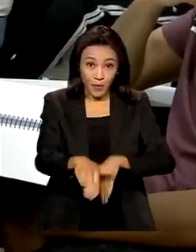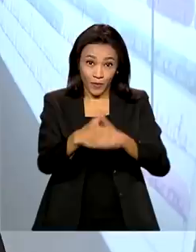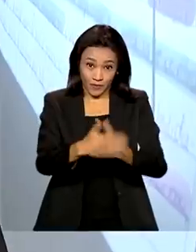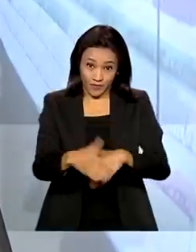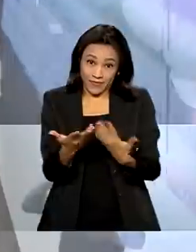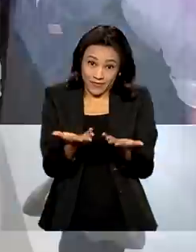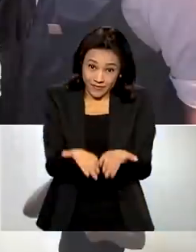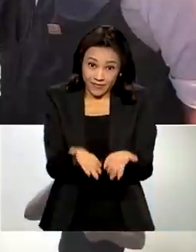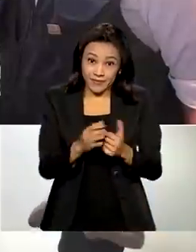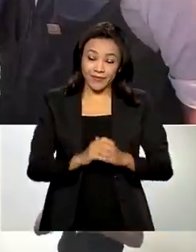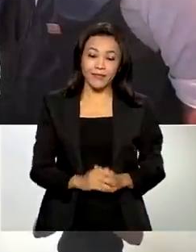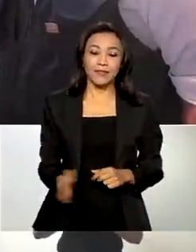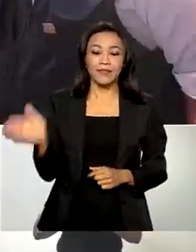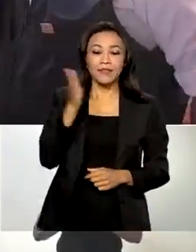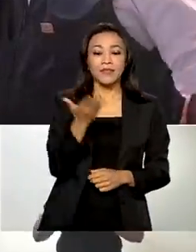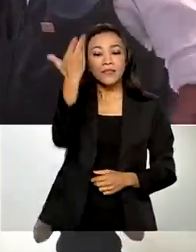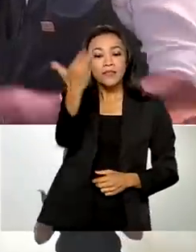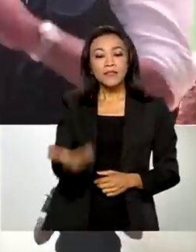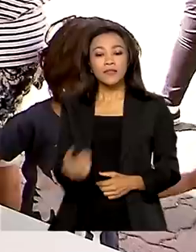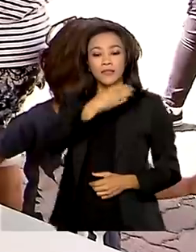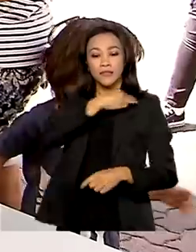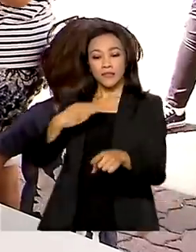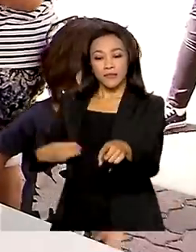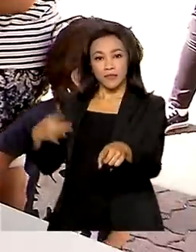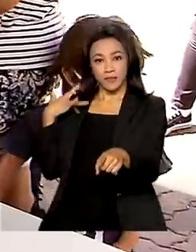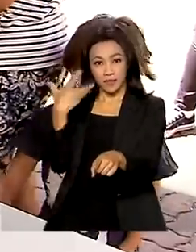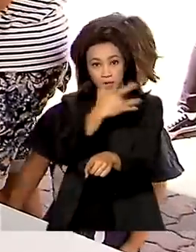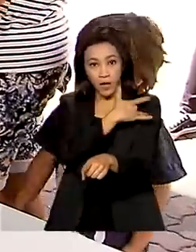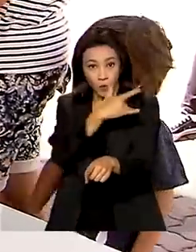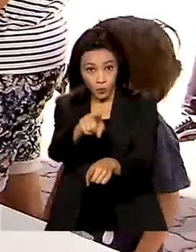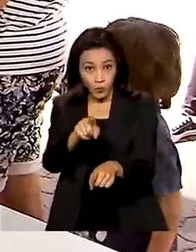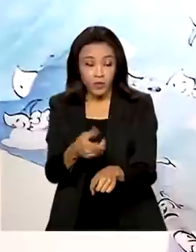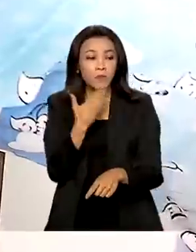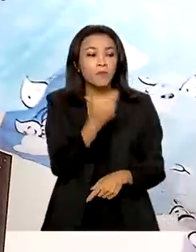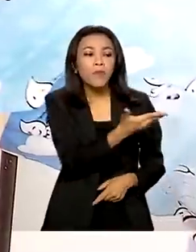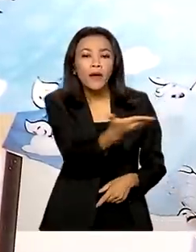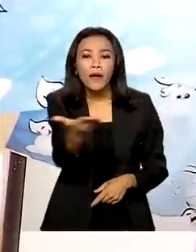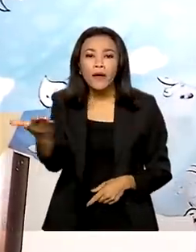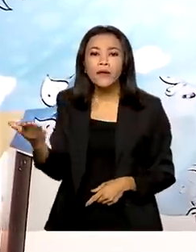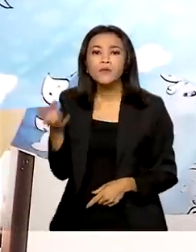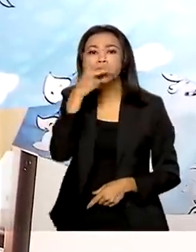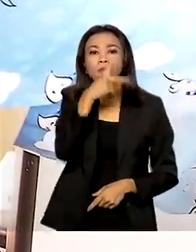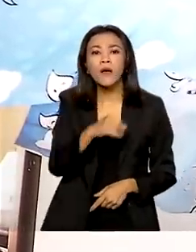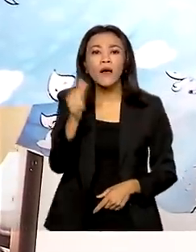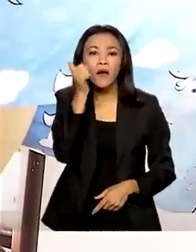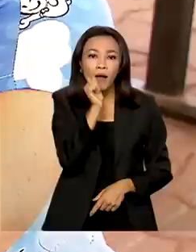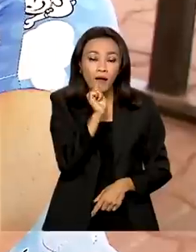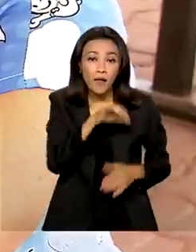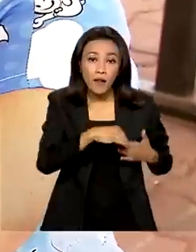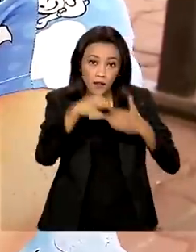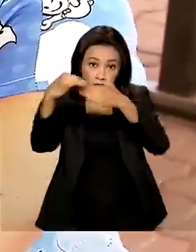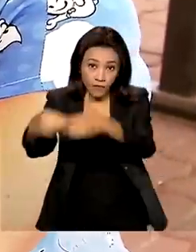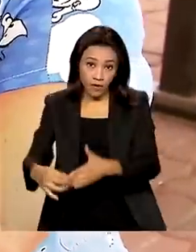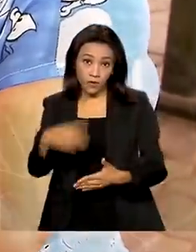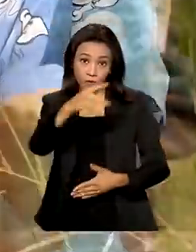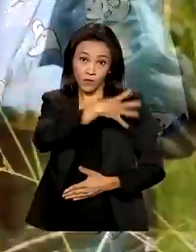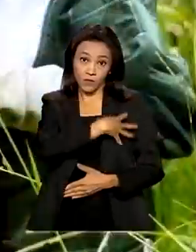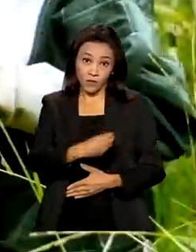Médio ministro da saúde reforça pedido para pais vacinarem os filhos contrapório